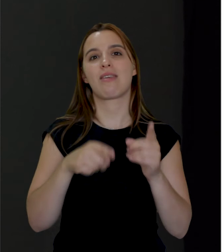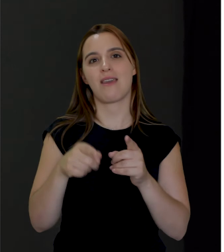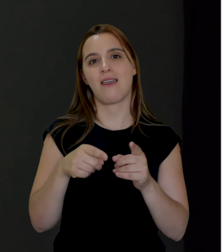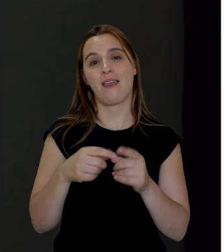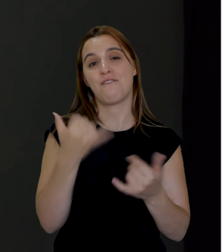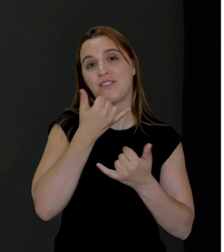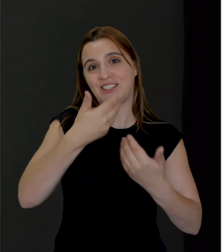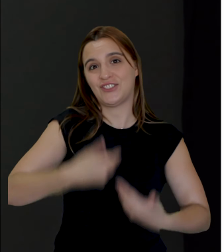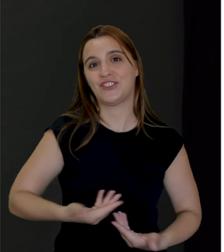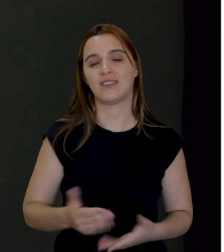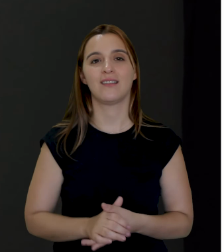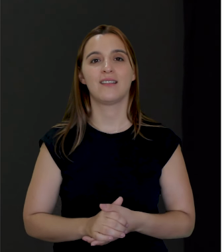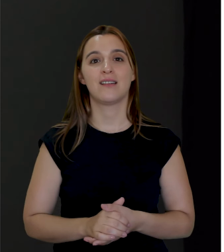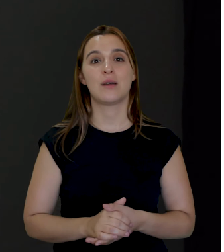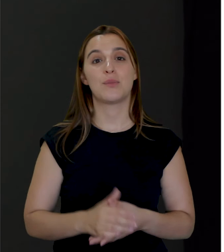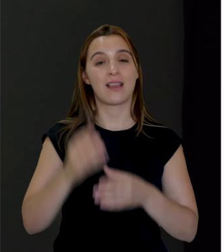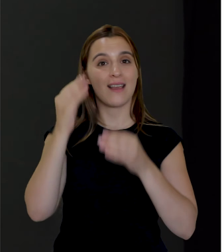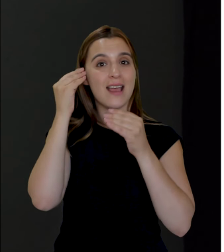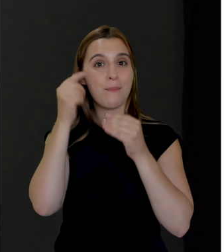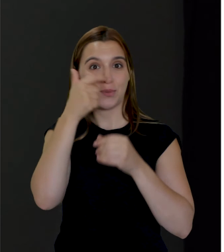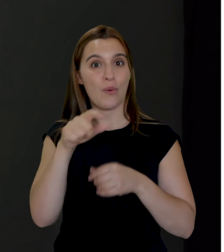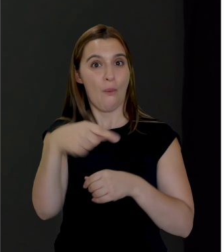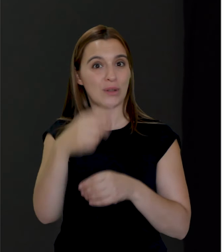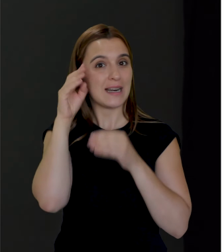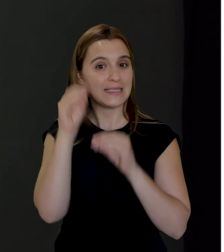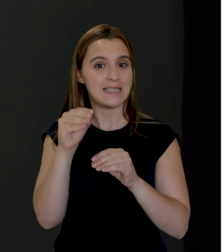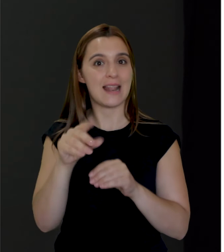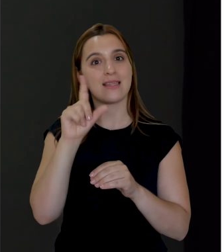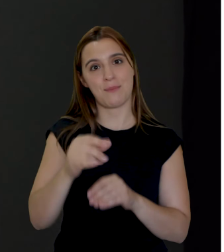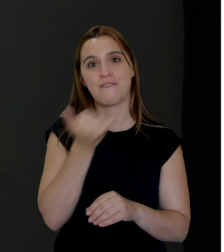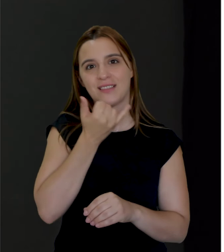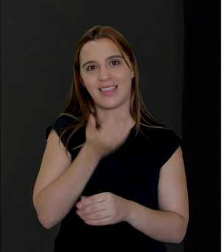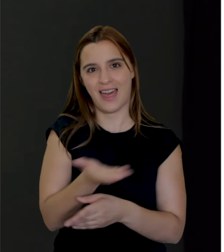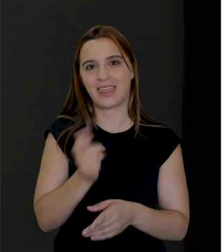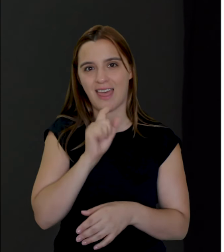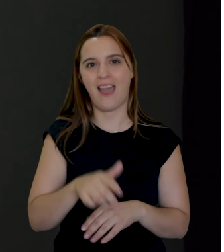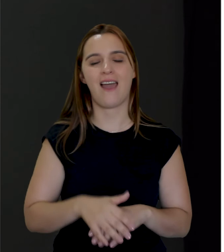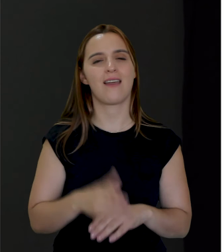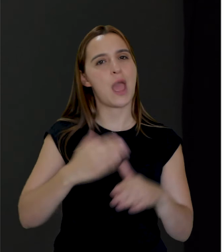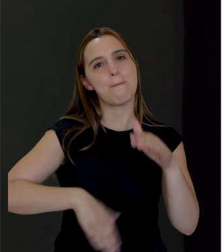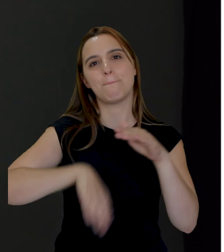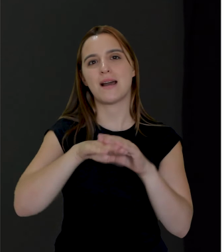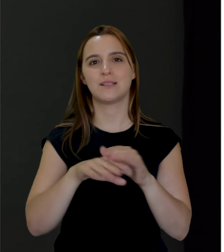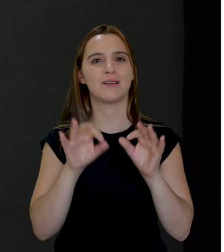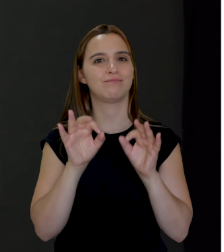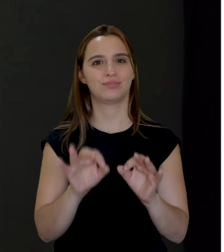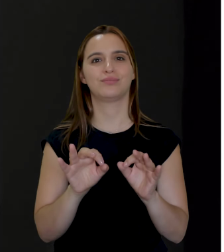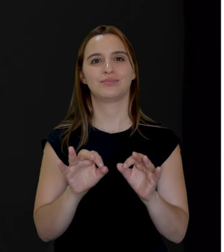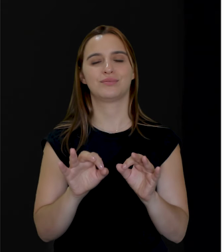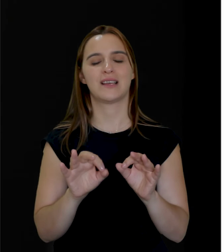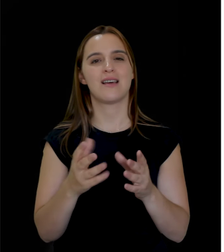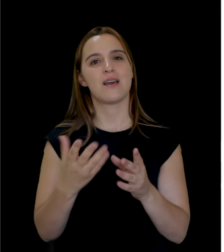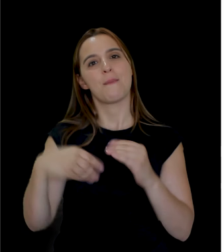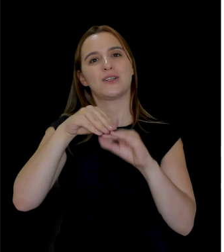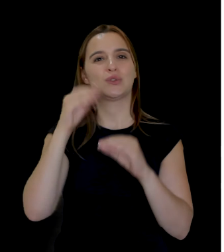realmente o ser feliz, porque ensinamos os outros a ser felizes também. Eu acho que essa é a máxima complementar